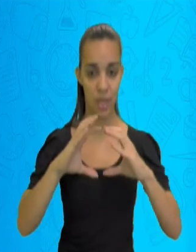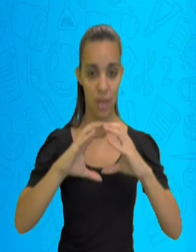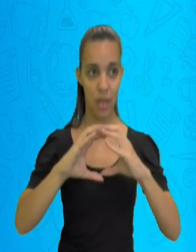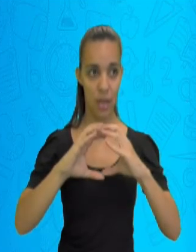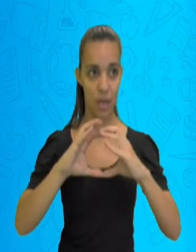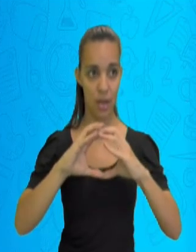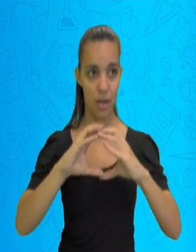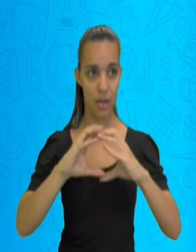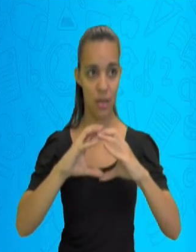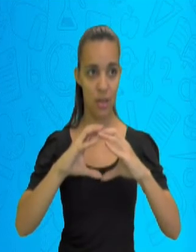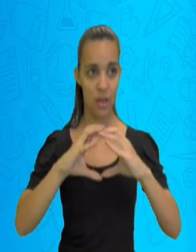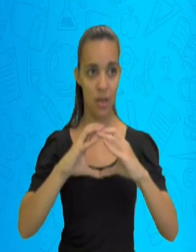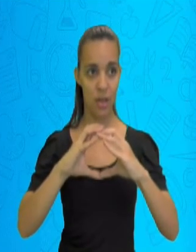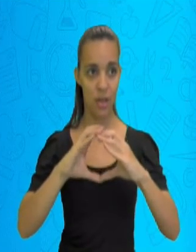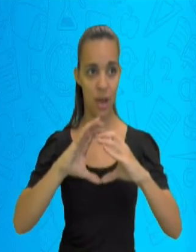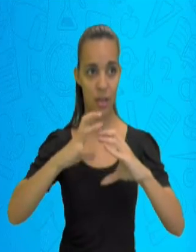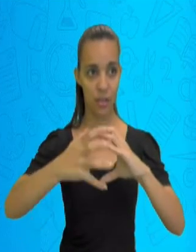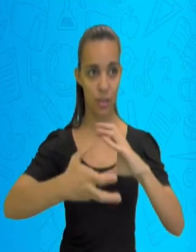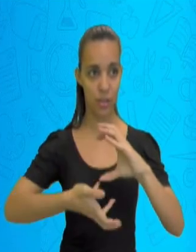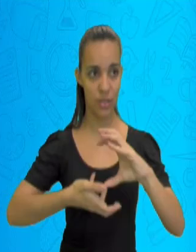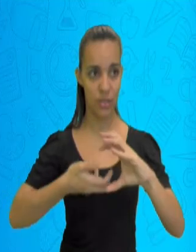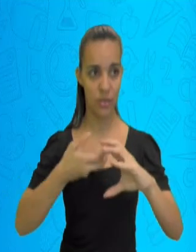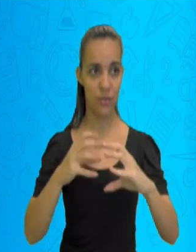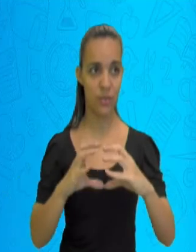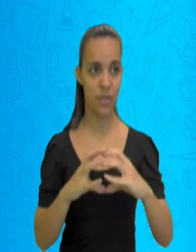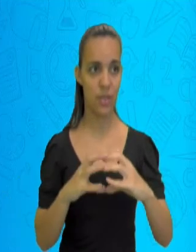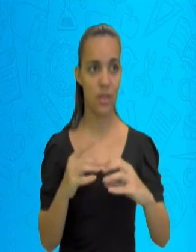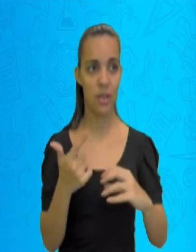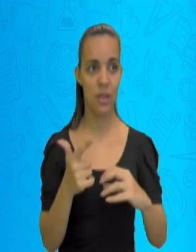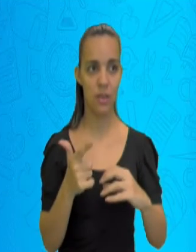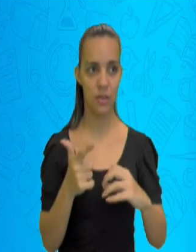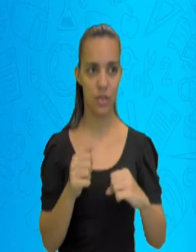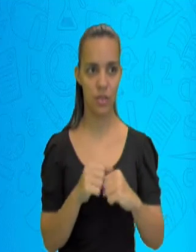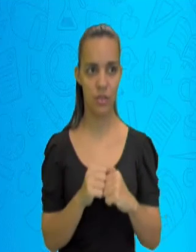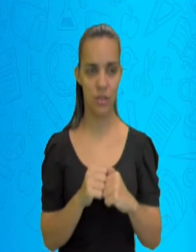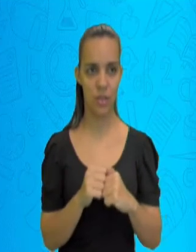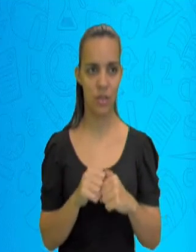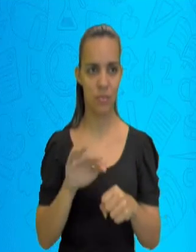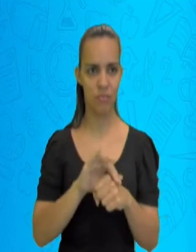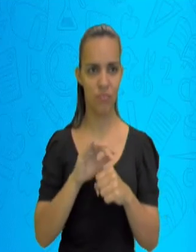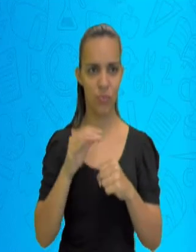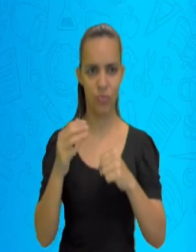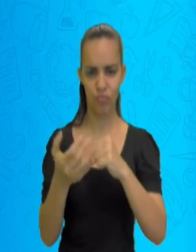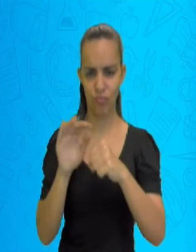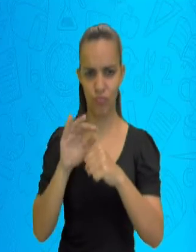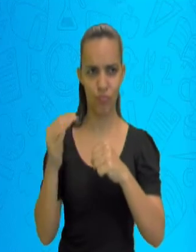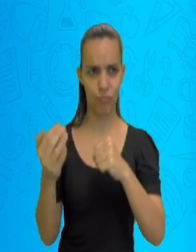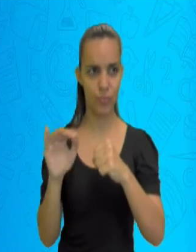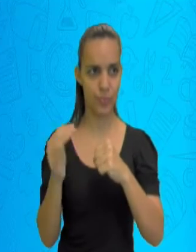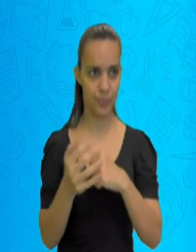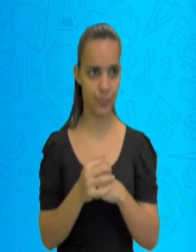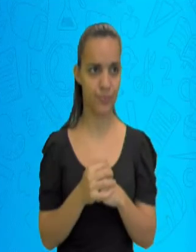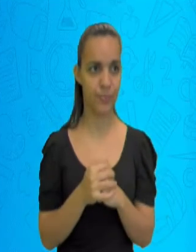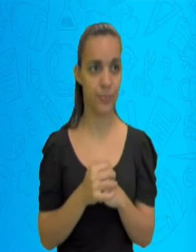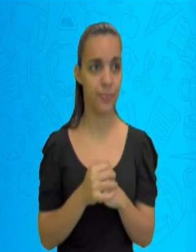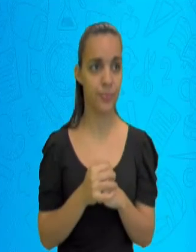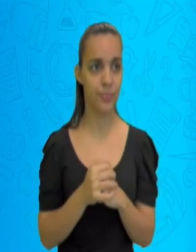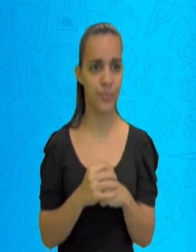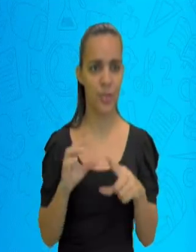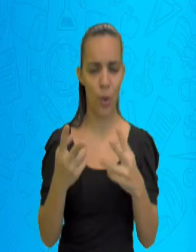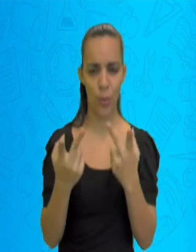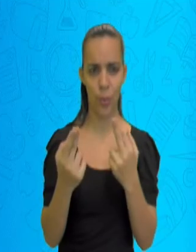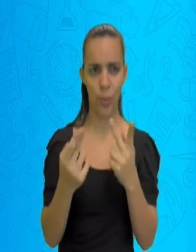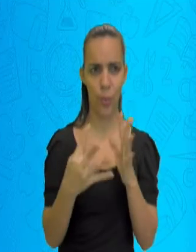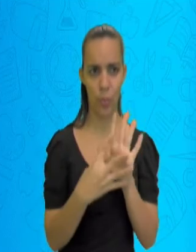eletrosfera, ela não tinha órbitas elípticas, conforme o modelo atômico